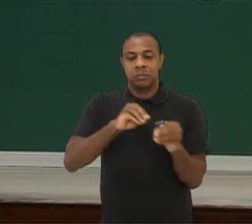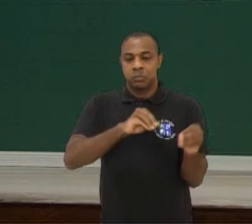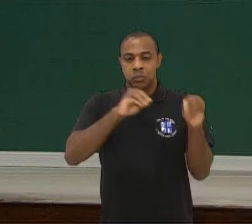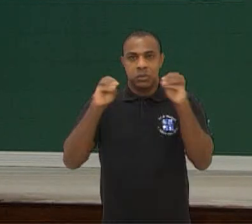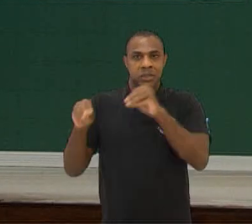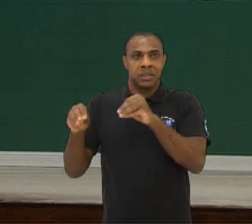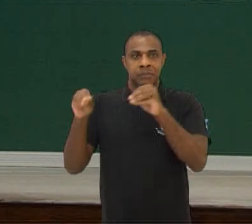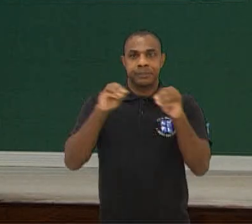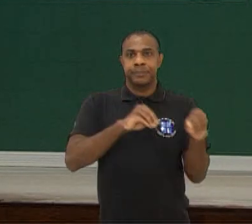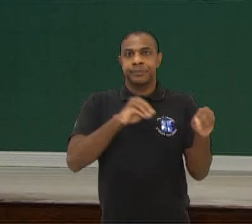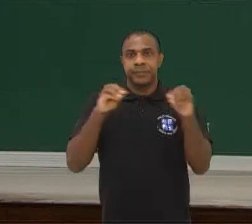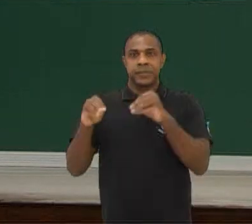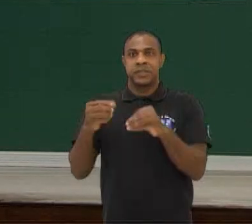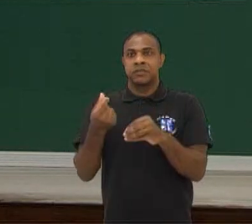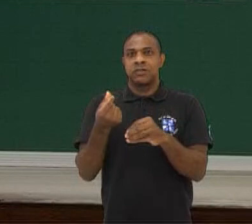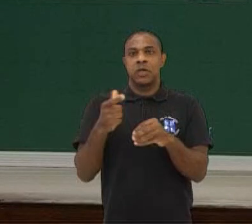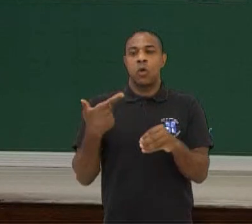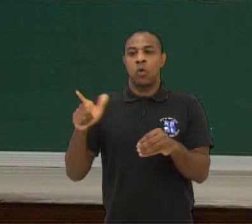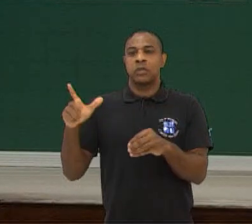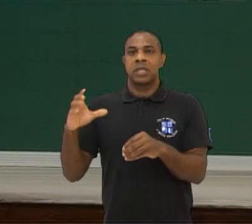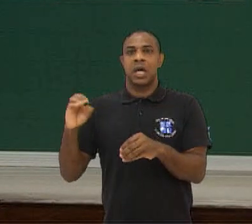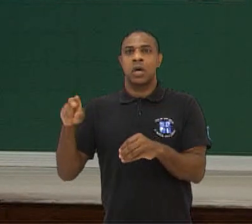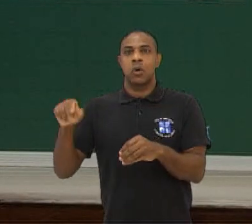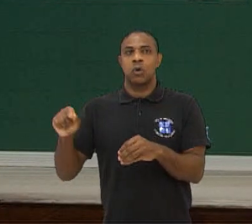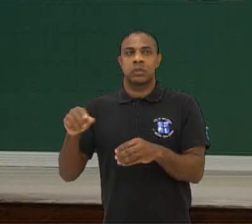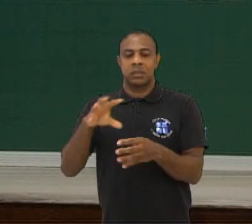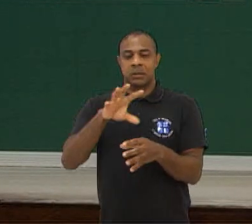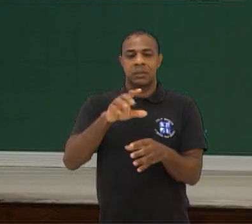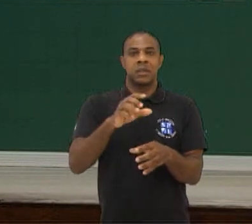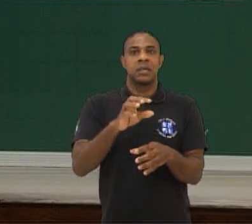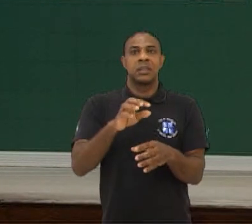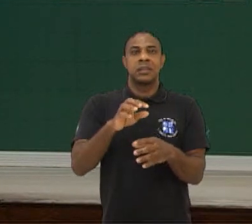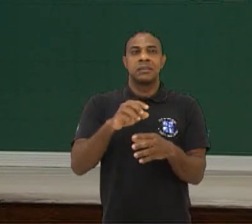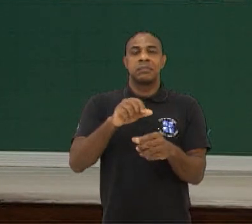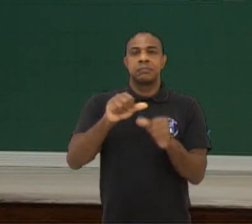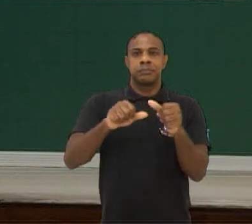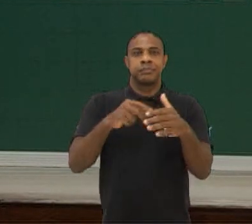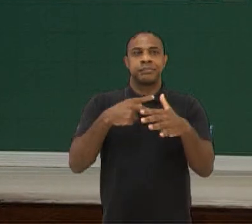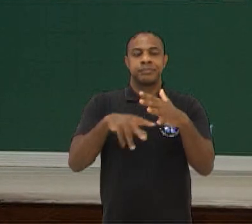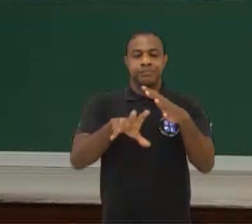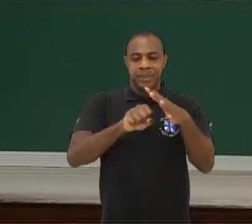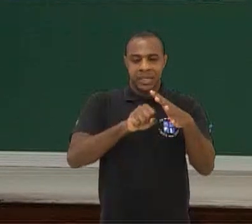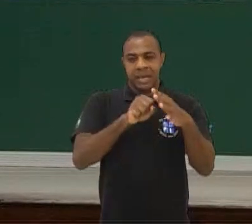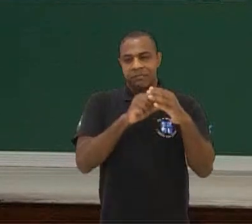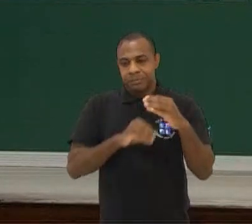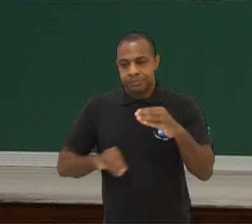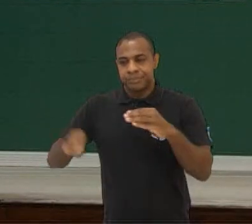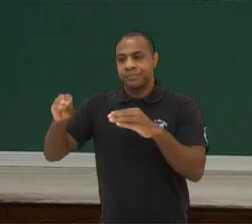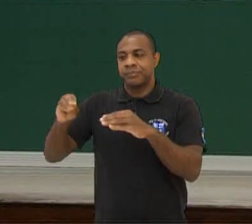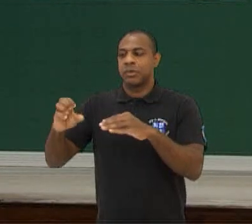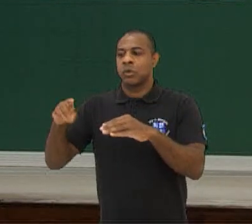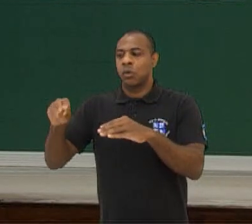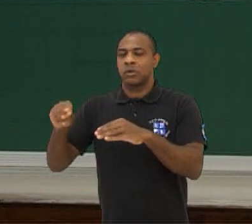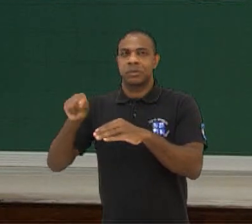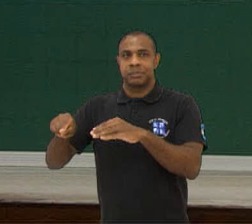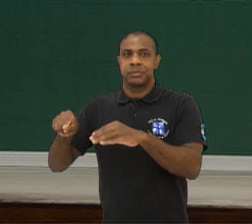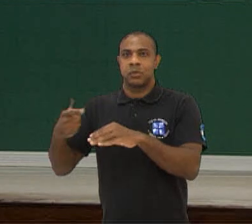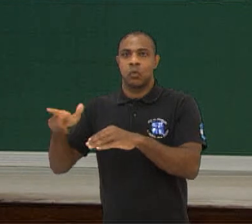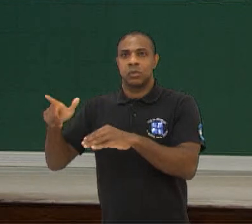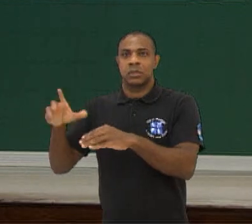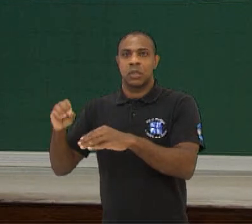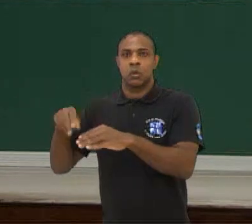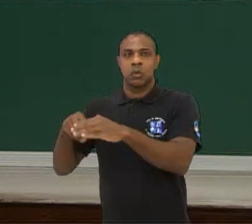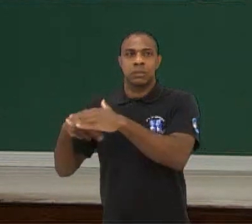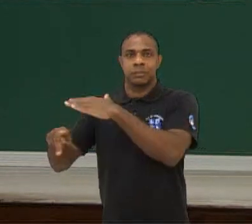quando ele transferia dinheiro, ele saía da conta dele o valor transferido mais essa taxa de R$ 1,20. A equação que